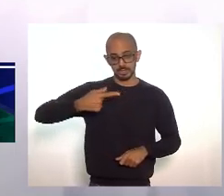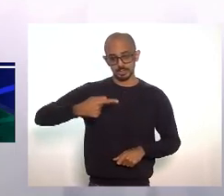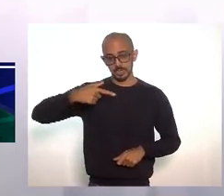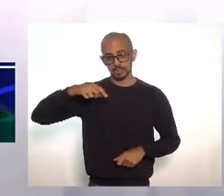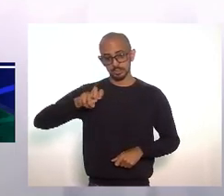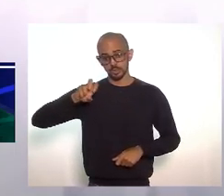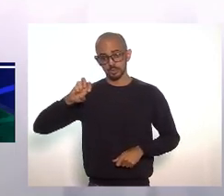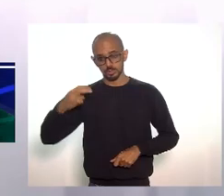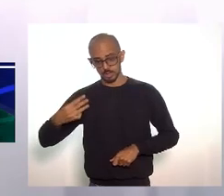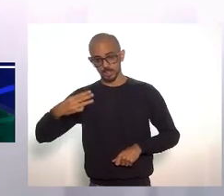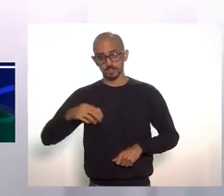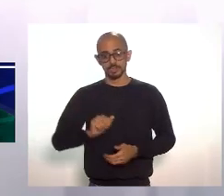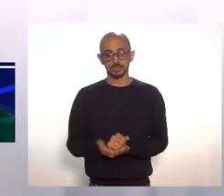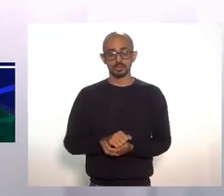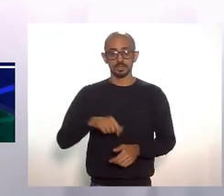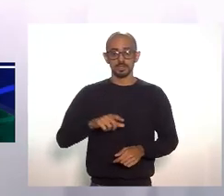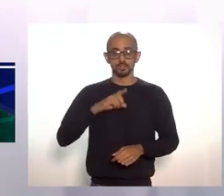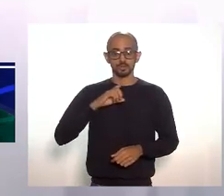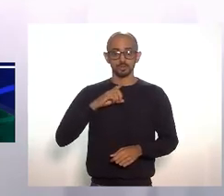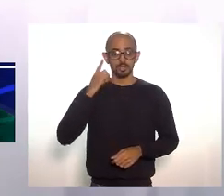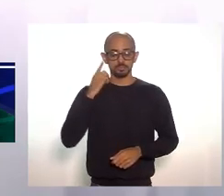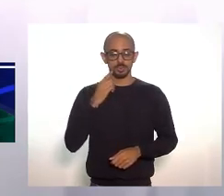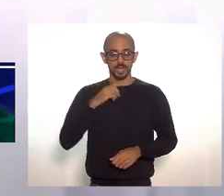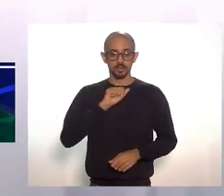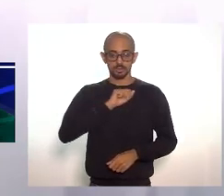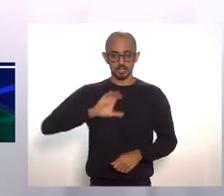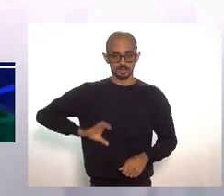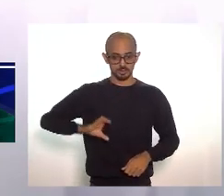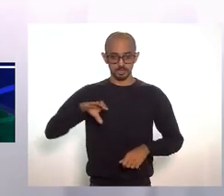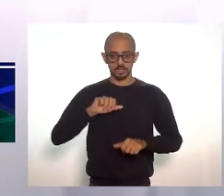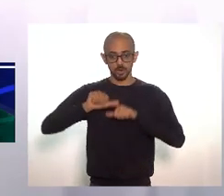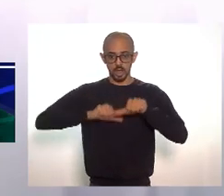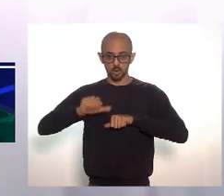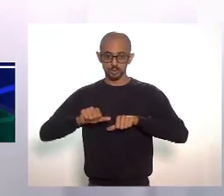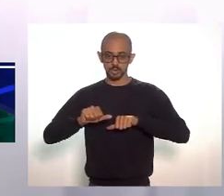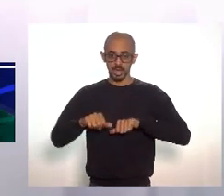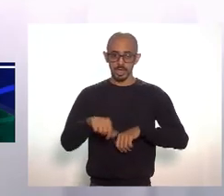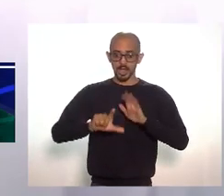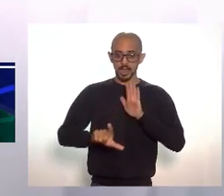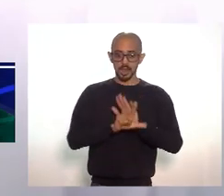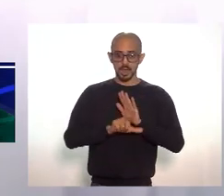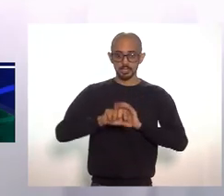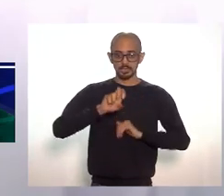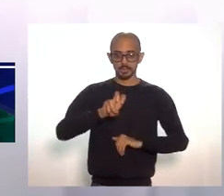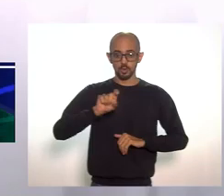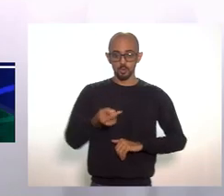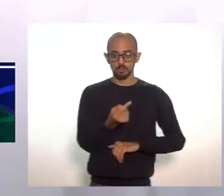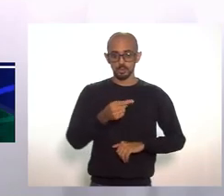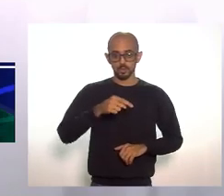3753-2021, de autoria dos deputados Dionísio Lins e André Siciliano, que altera a lei 5.558-2009,